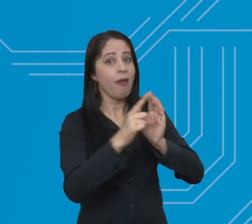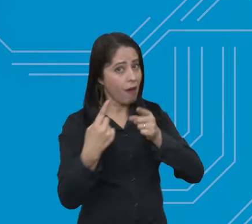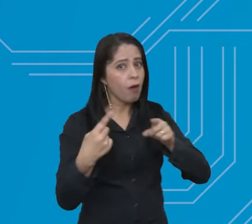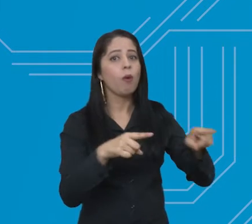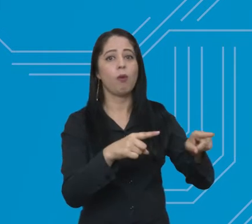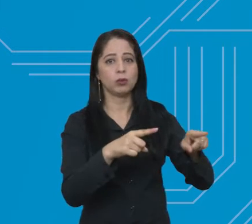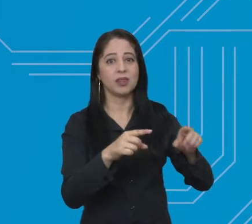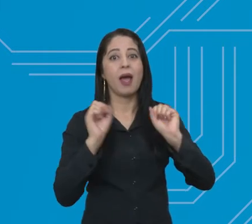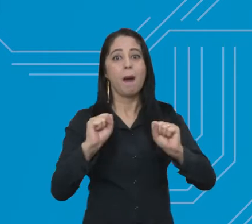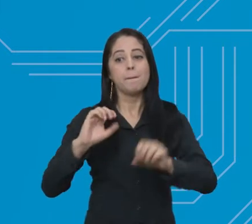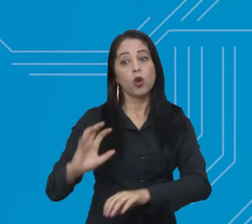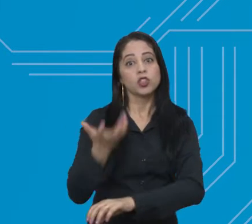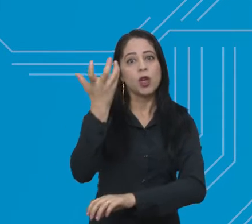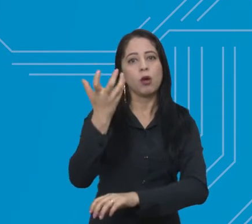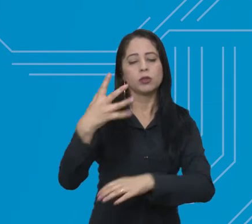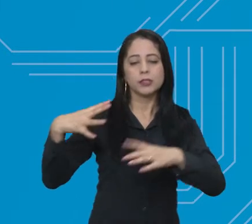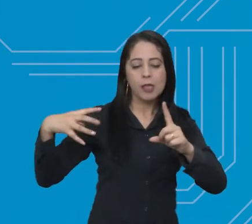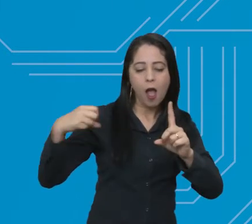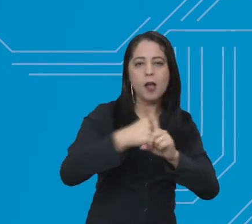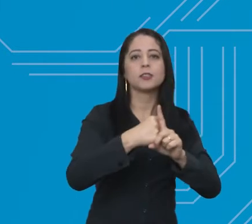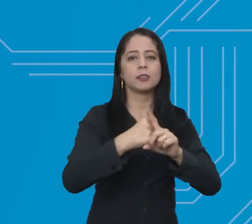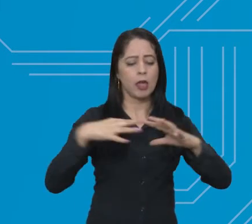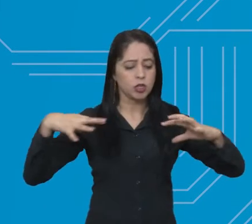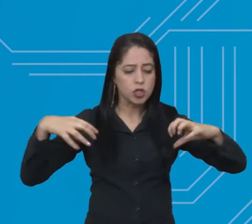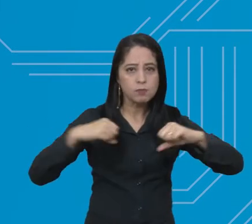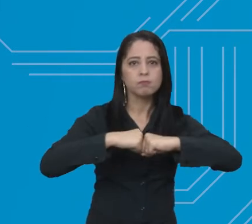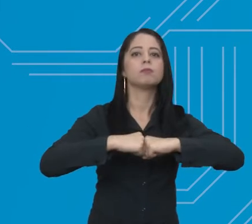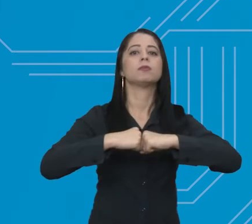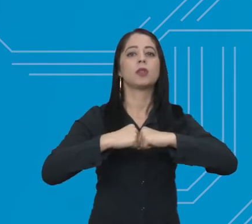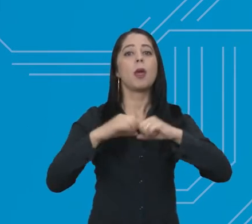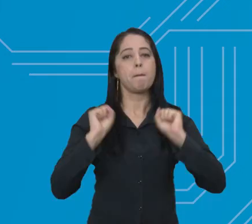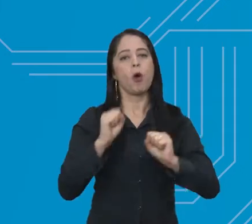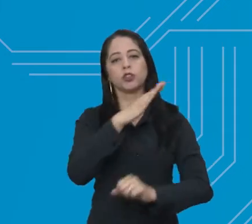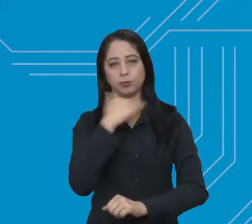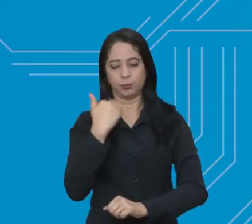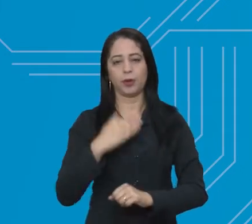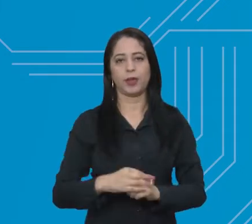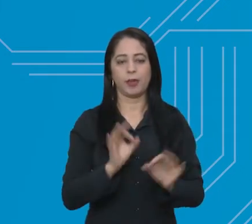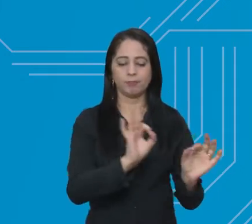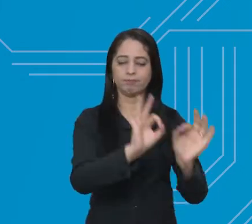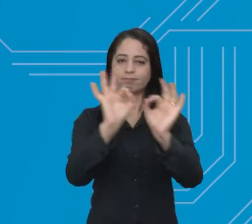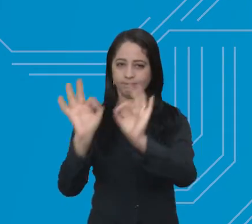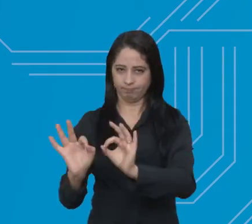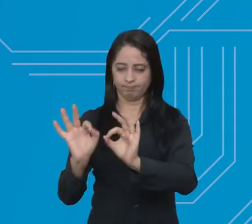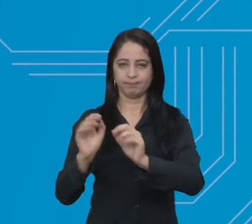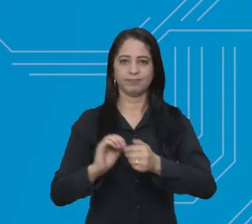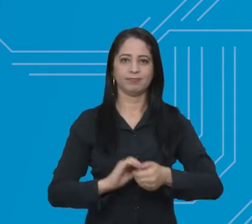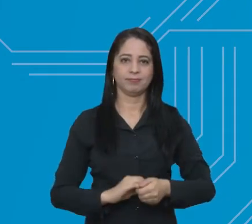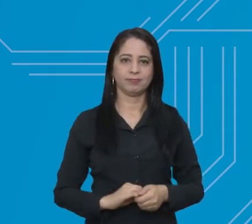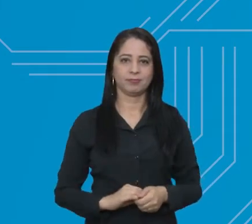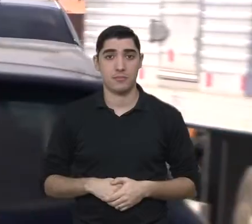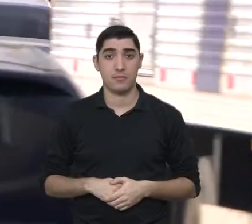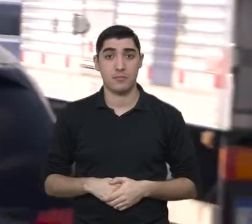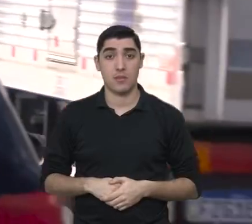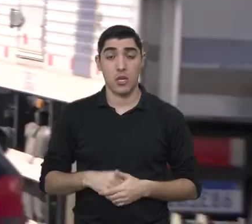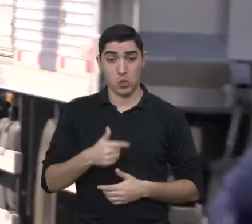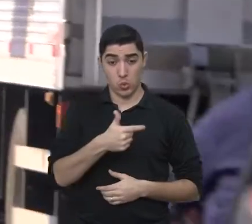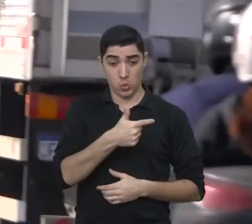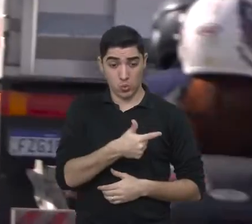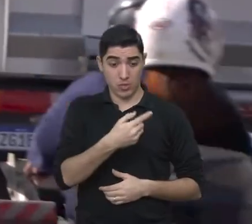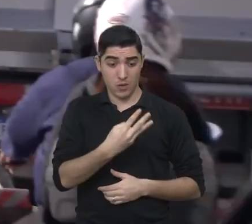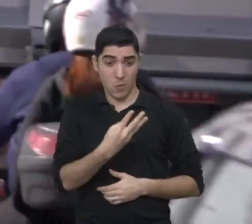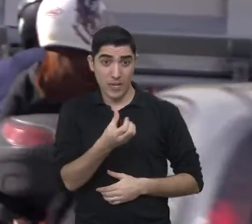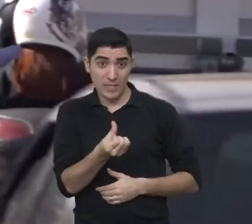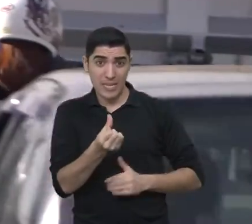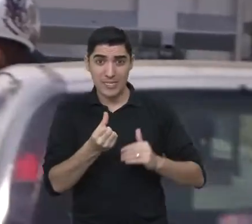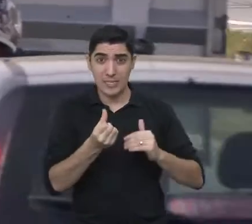e potencializa o risco de acidentes, que muitas vezes pode ser fatal. Confira os dados na reportagem. Mais